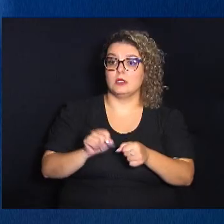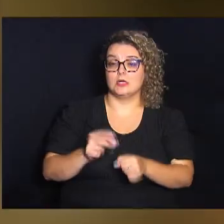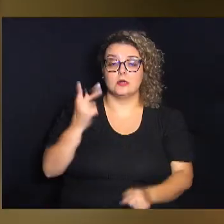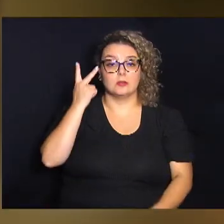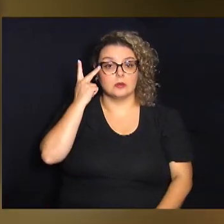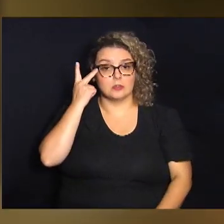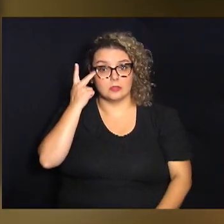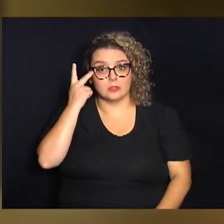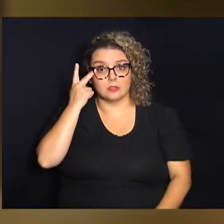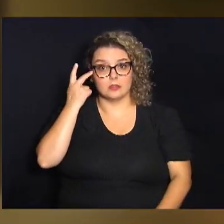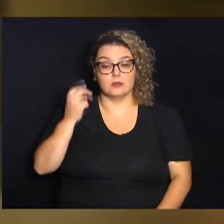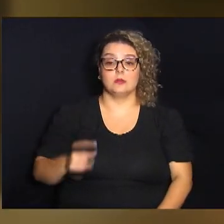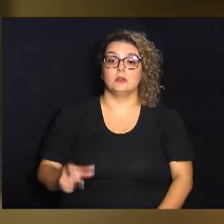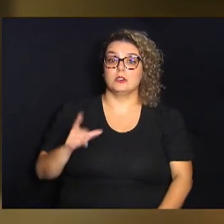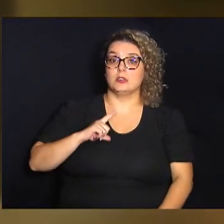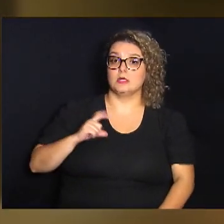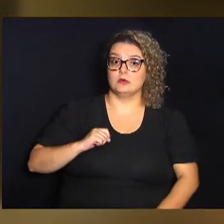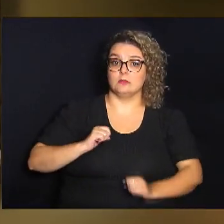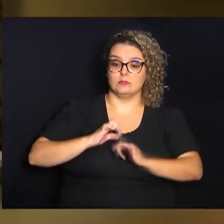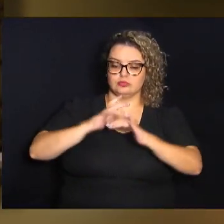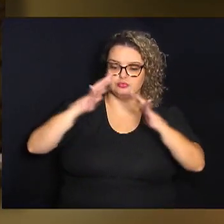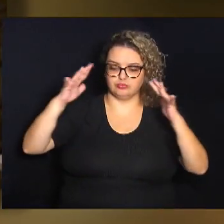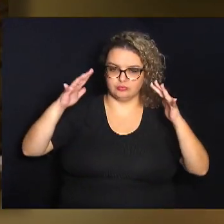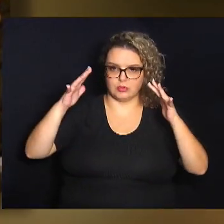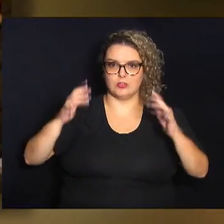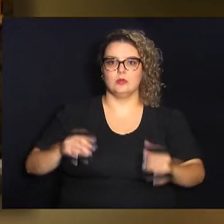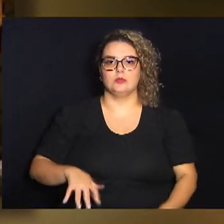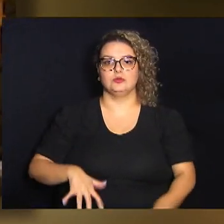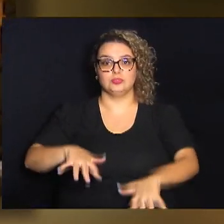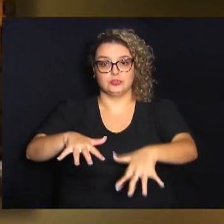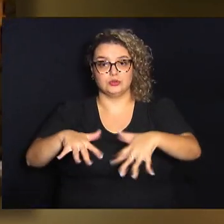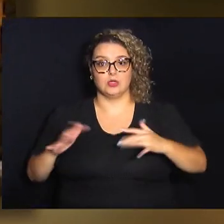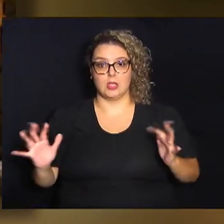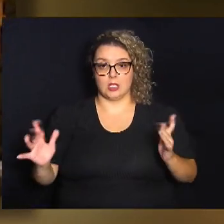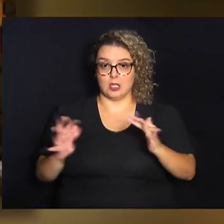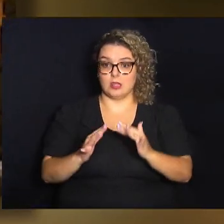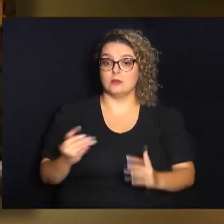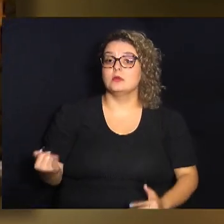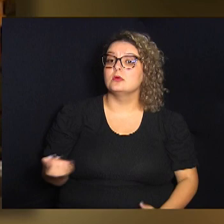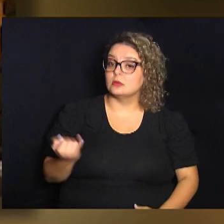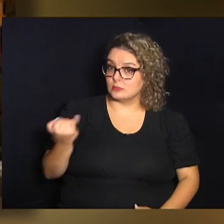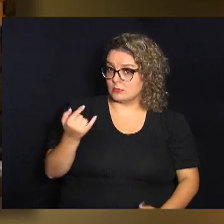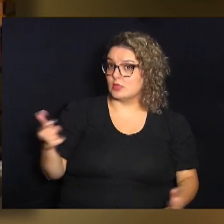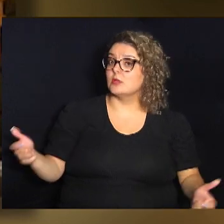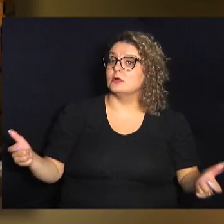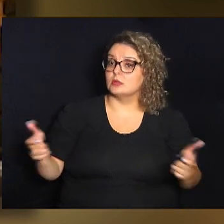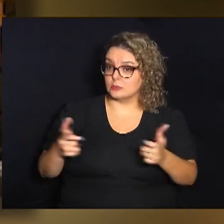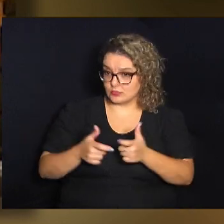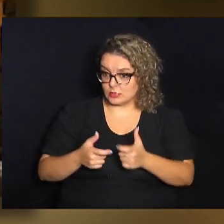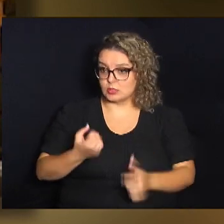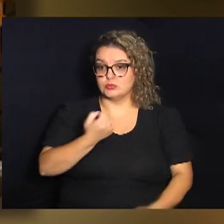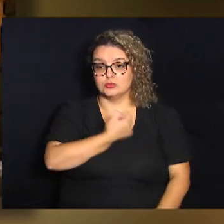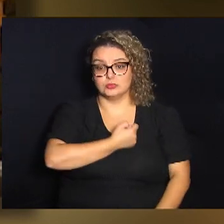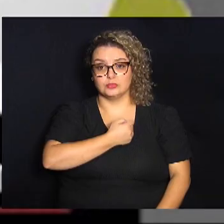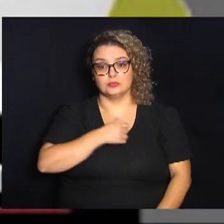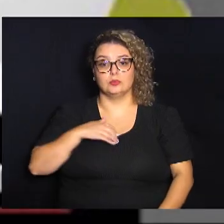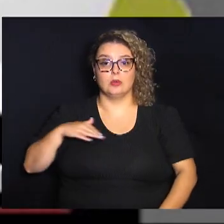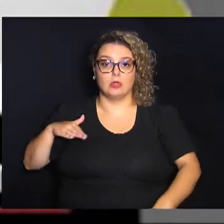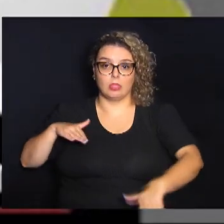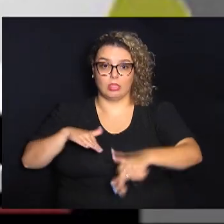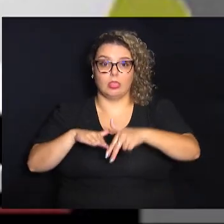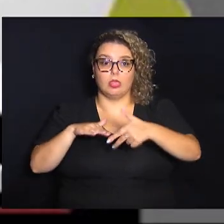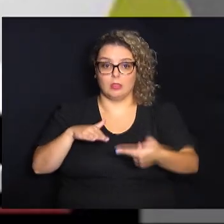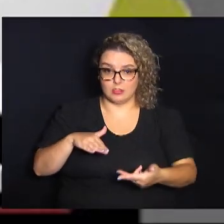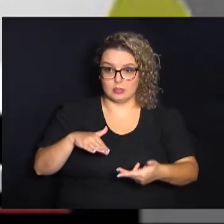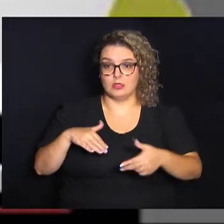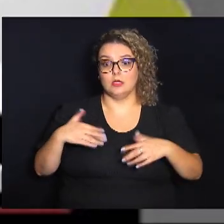São Paulo, onde a iluminação de faixas proporcionou significativa redução do número de atropelamentos,